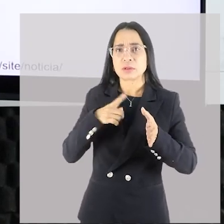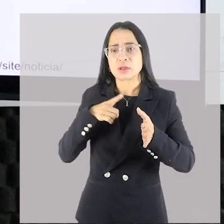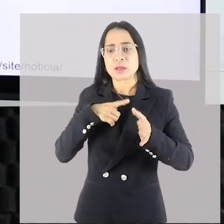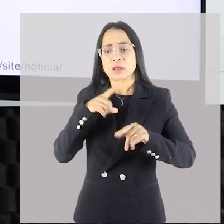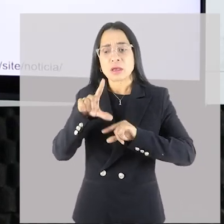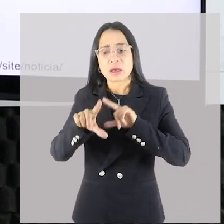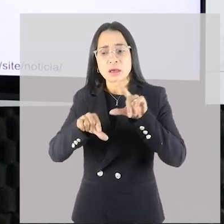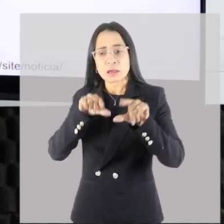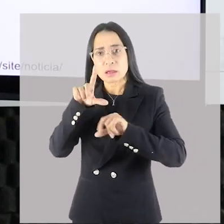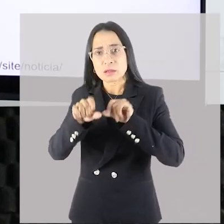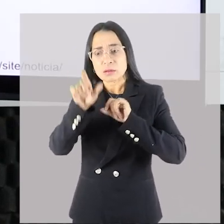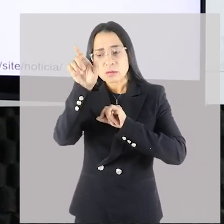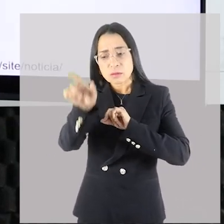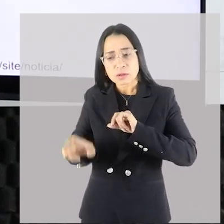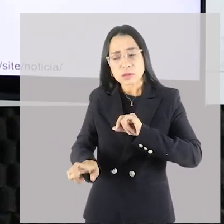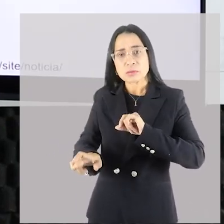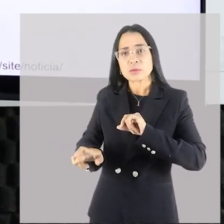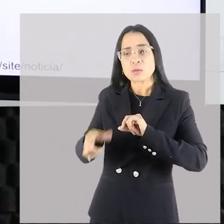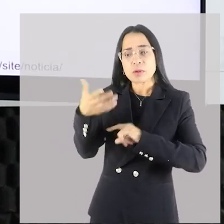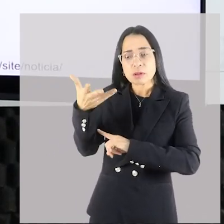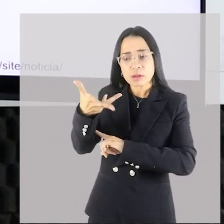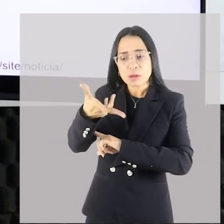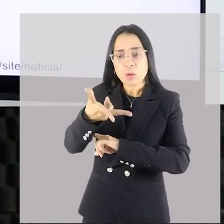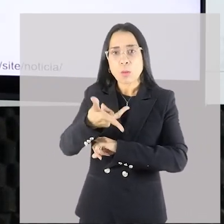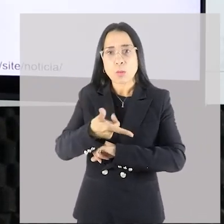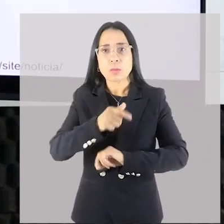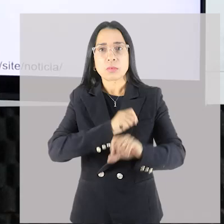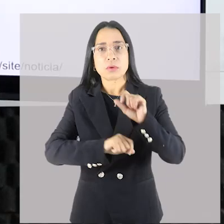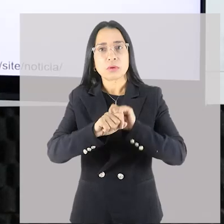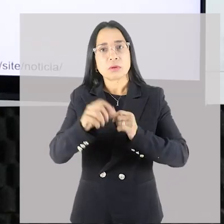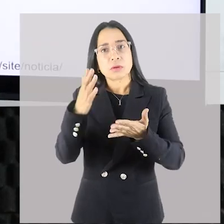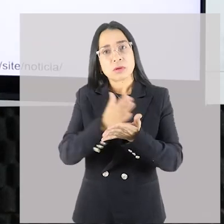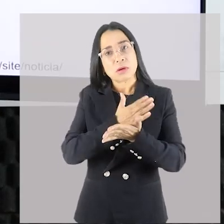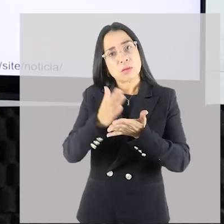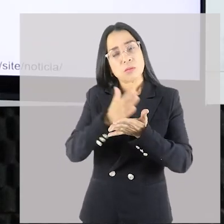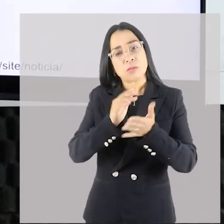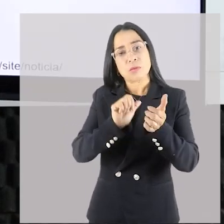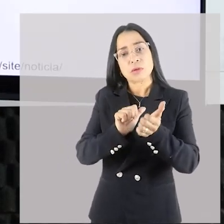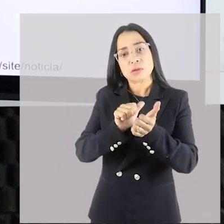seleção dos atletas mais qualificados para determinada